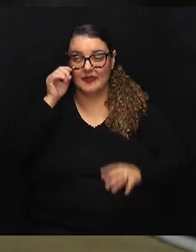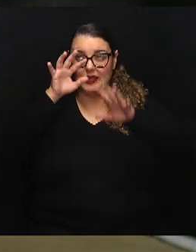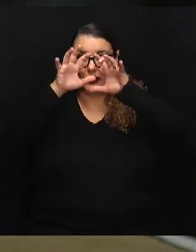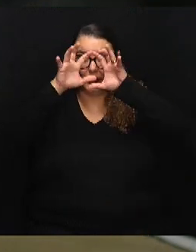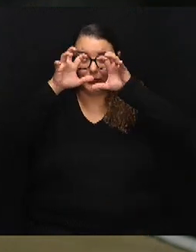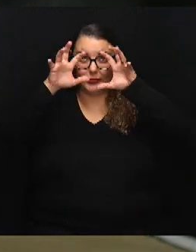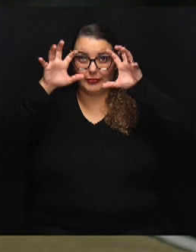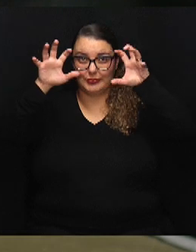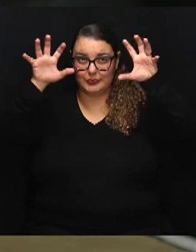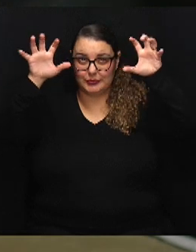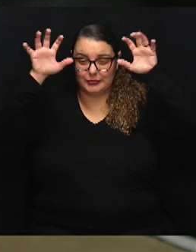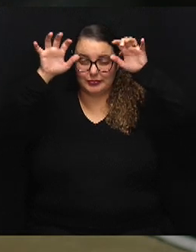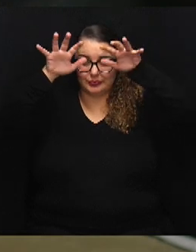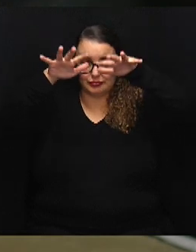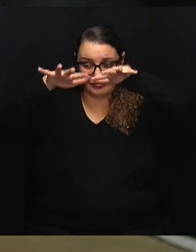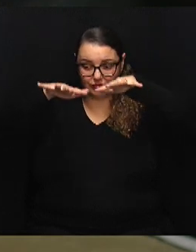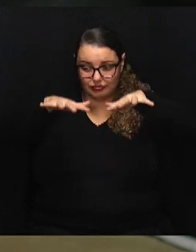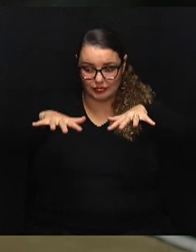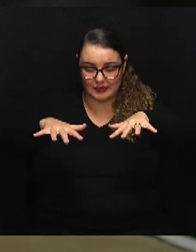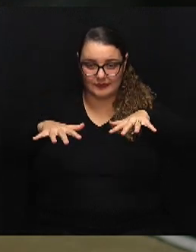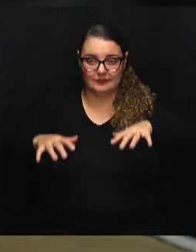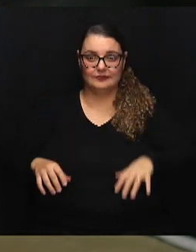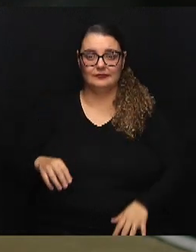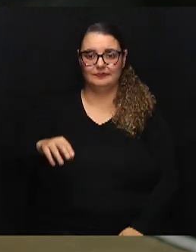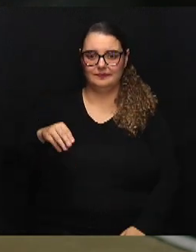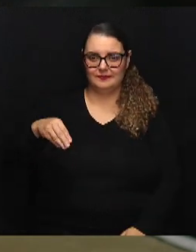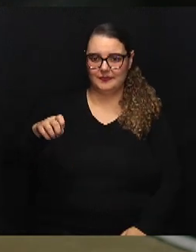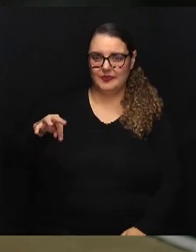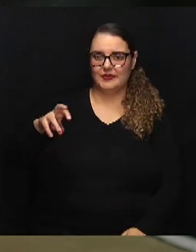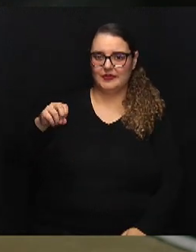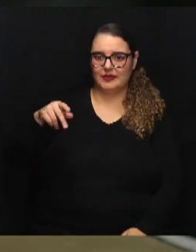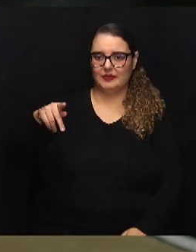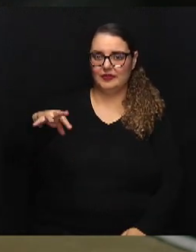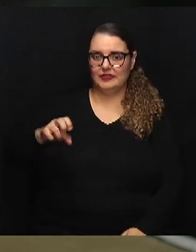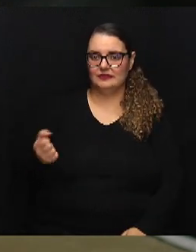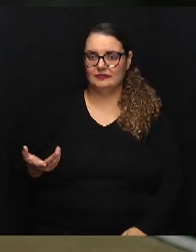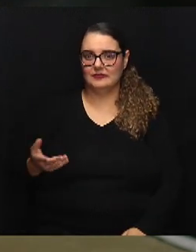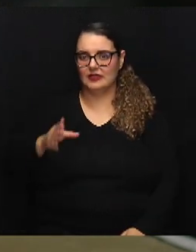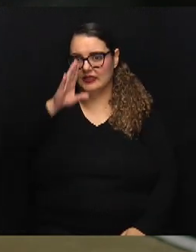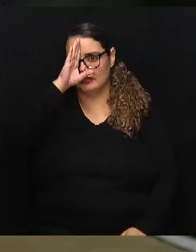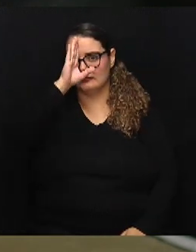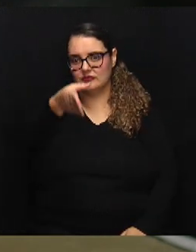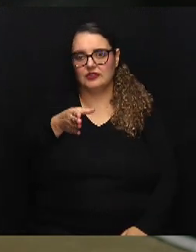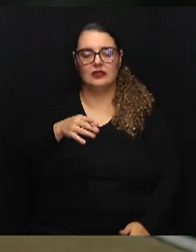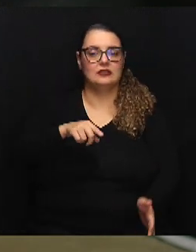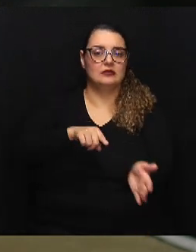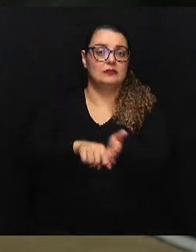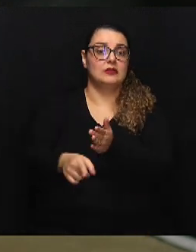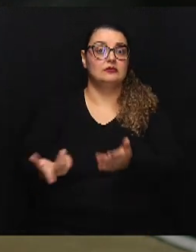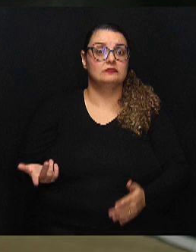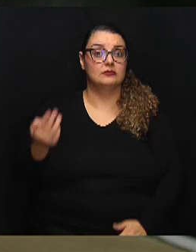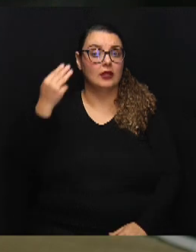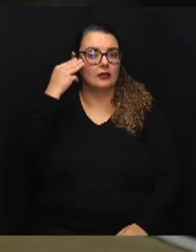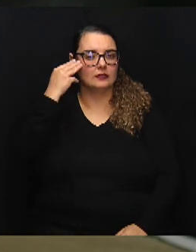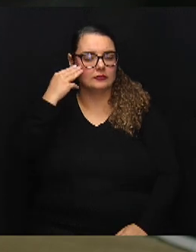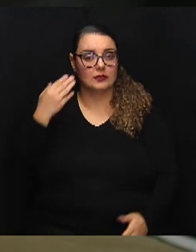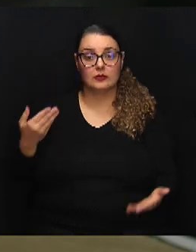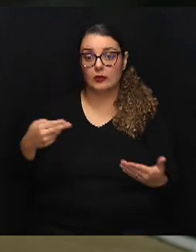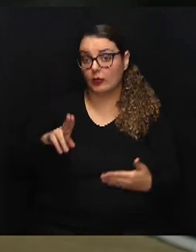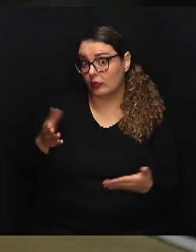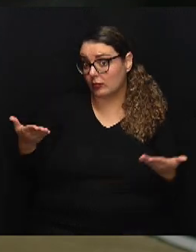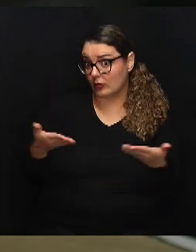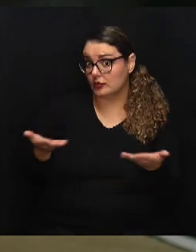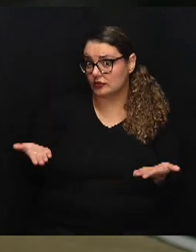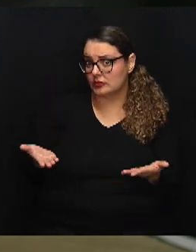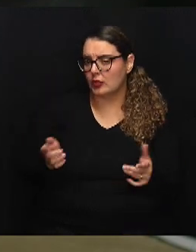na metrópole. E a pergunta que abre o programa é direta e talvez mexa com suas memórias ou com o seu presente. O que você